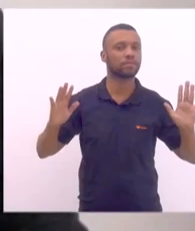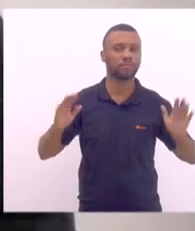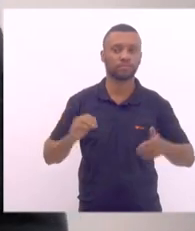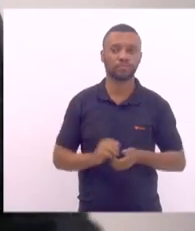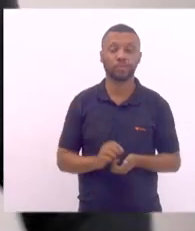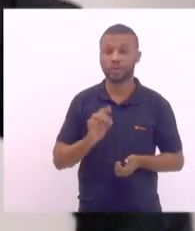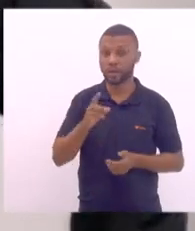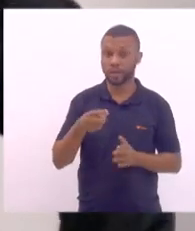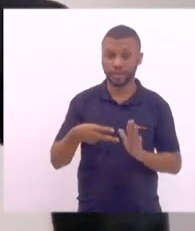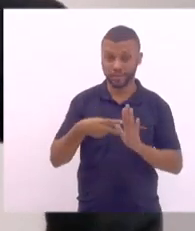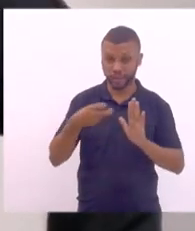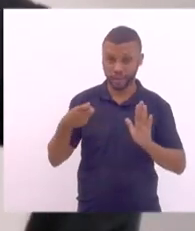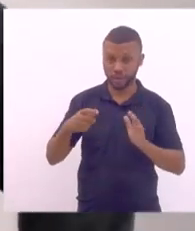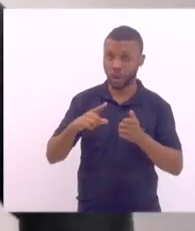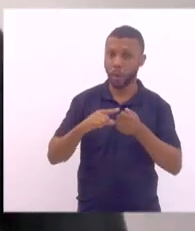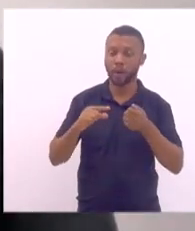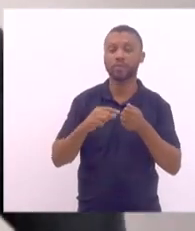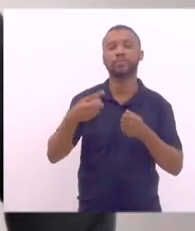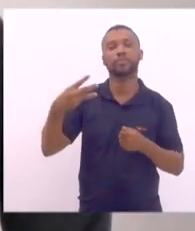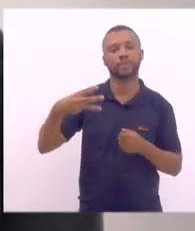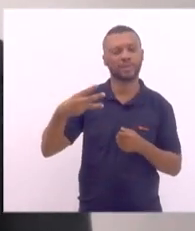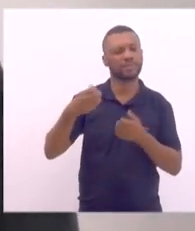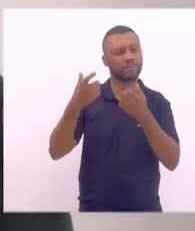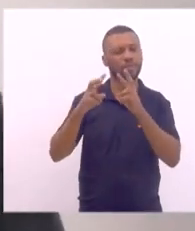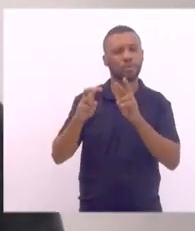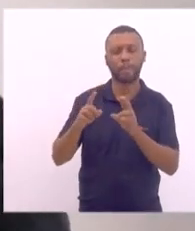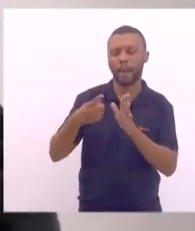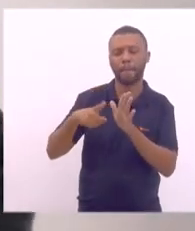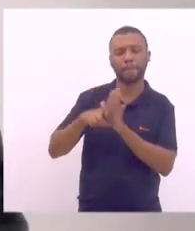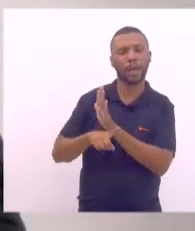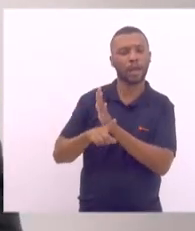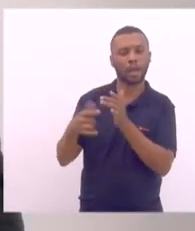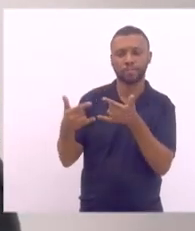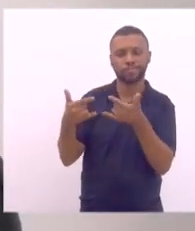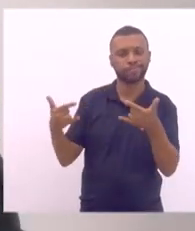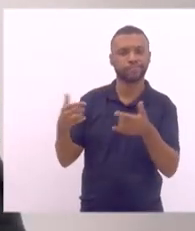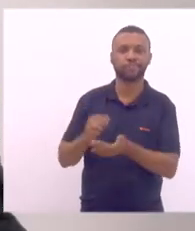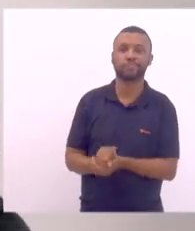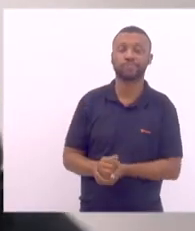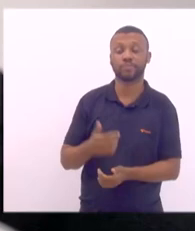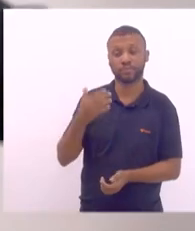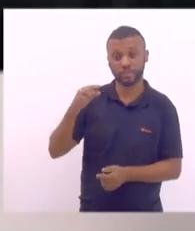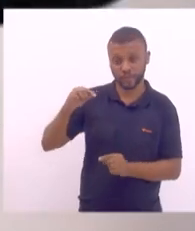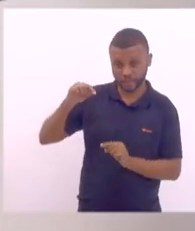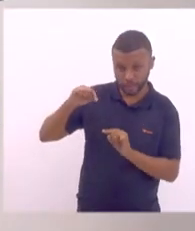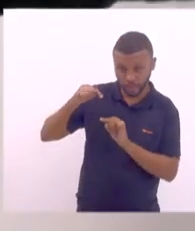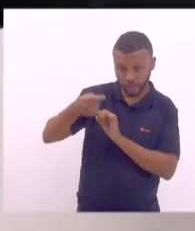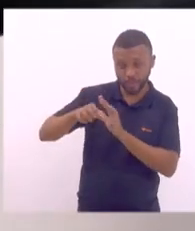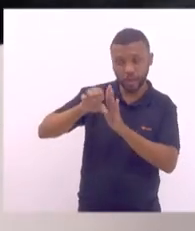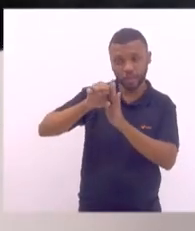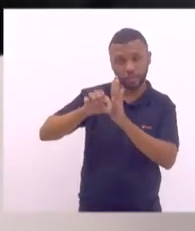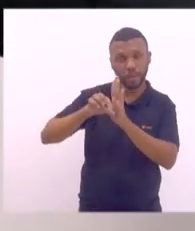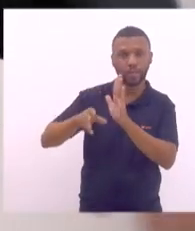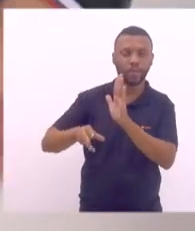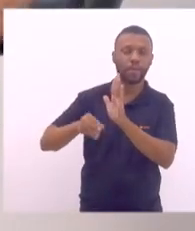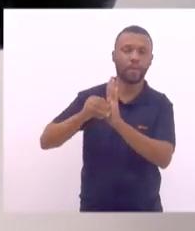só deixa vetado o artigo 3º, que fala da meia entrada. Vossa Excelência depois faz uma emenda ao